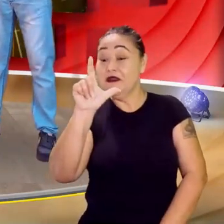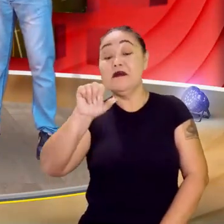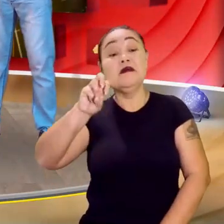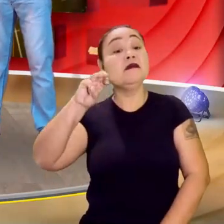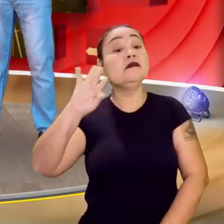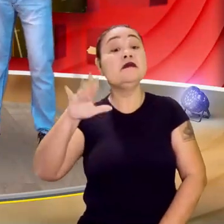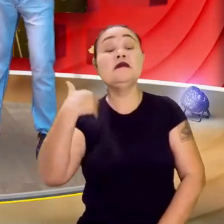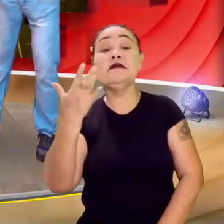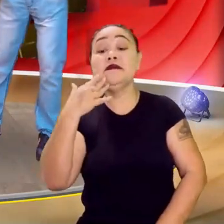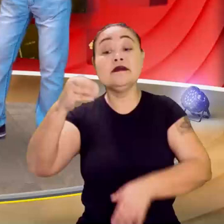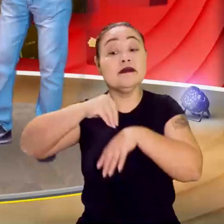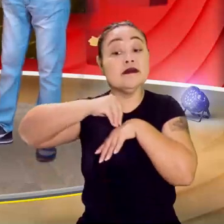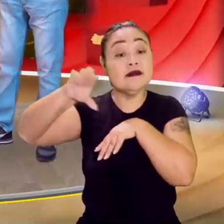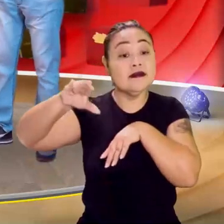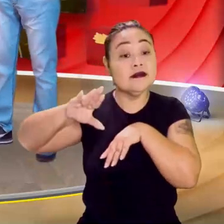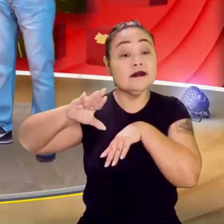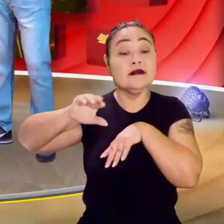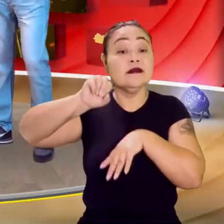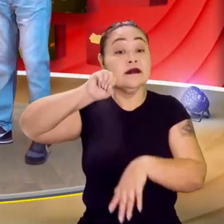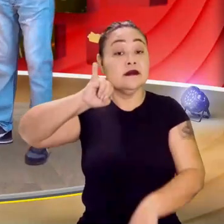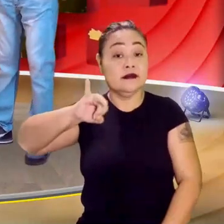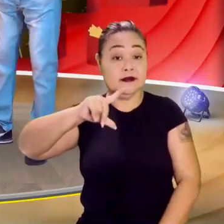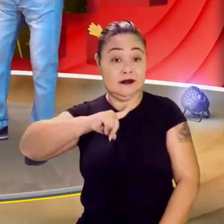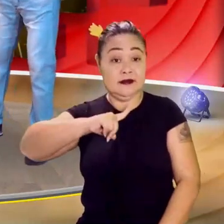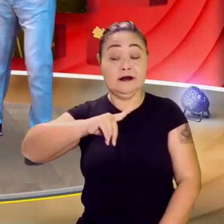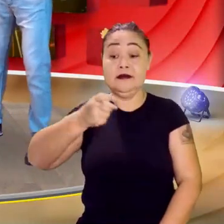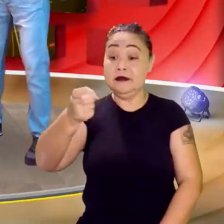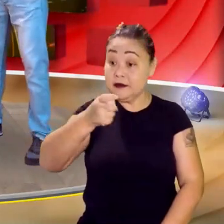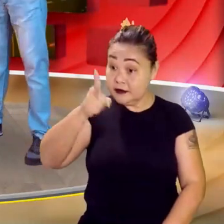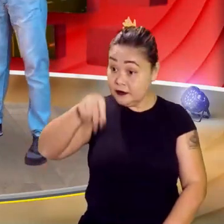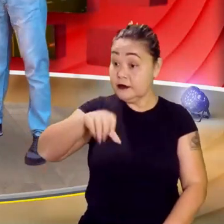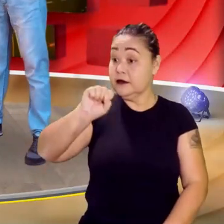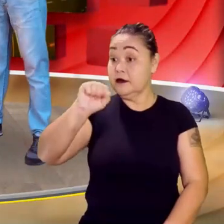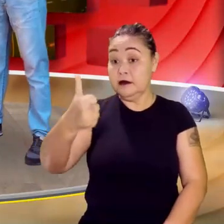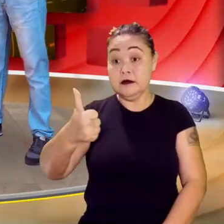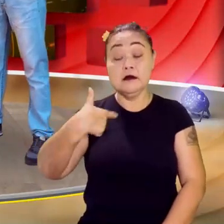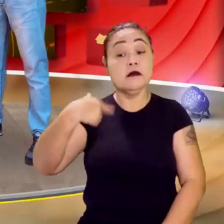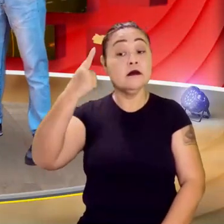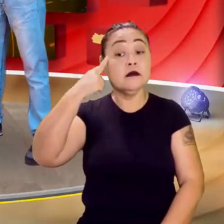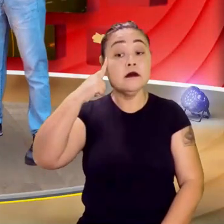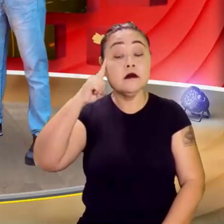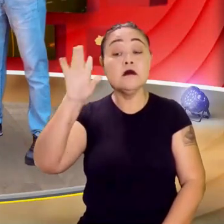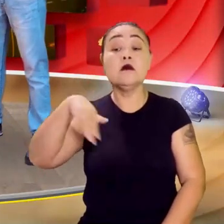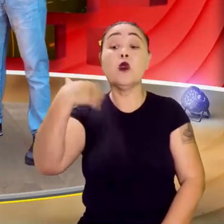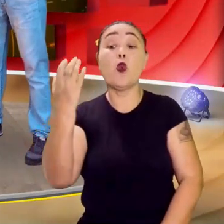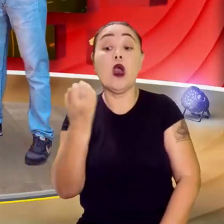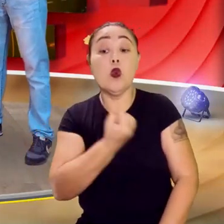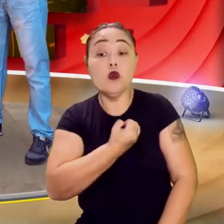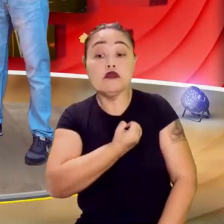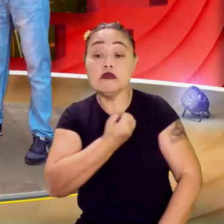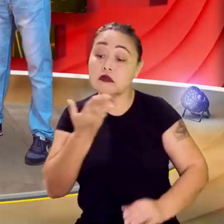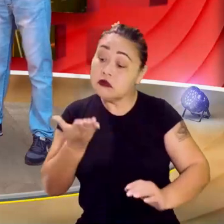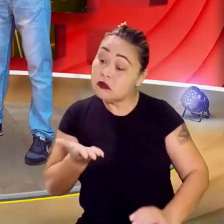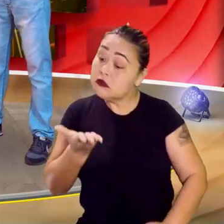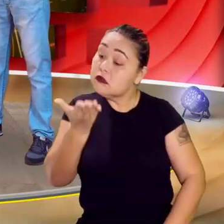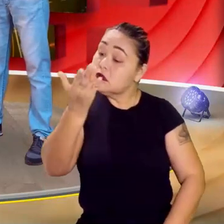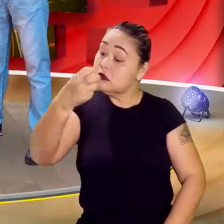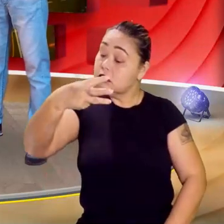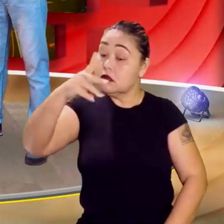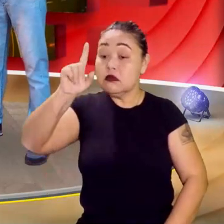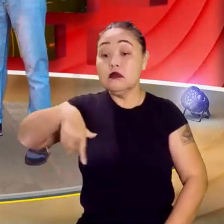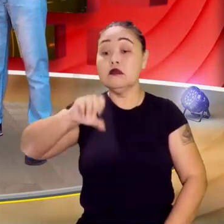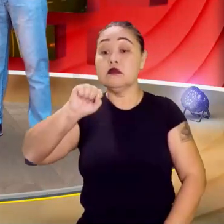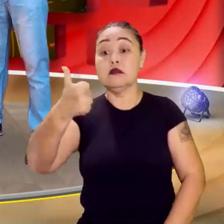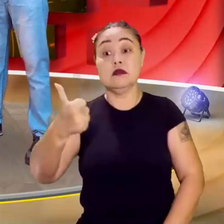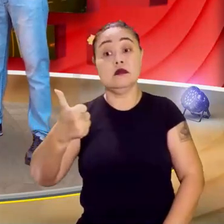som. Ei, fica a dica. Se o seu x é 81, você tem que pensar qual é o número que eu elevo 3 para